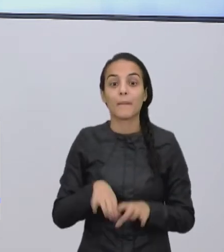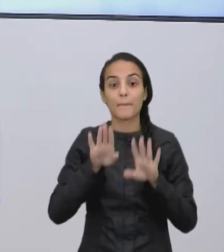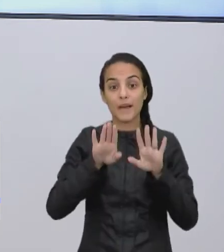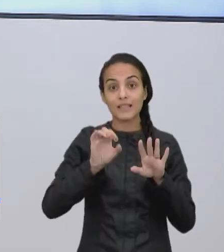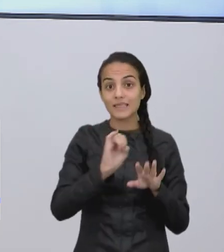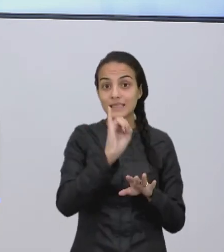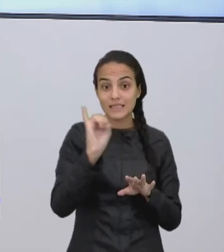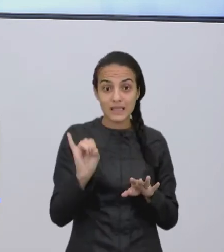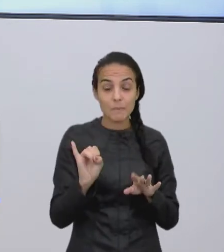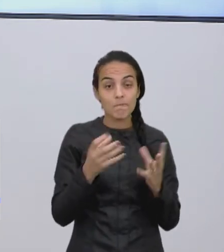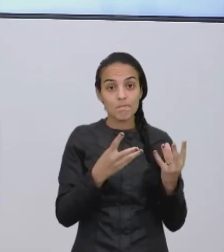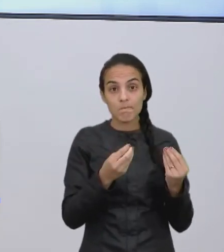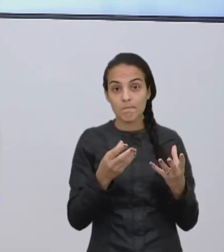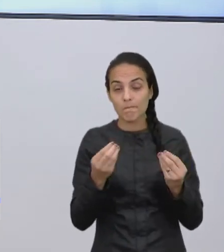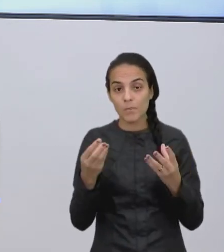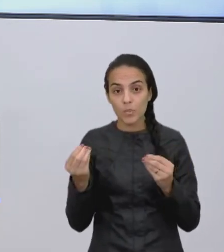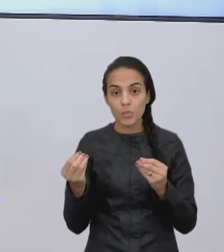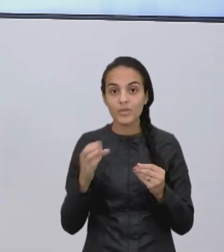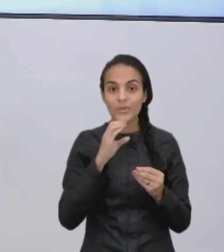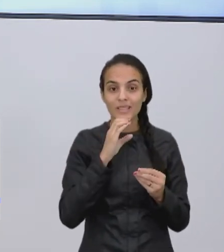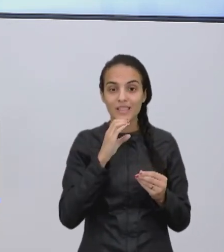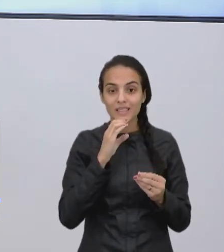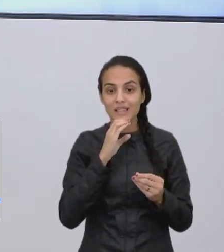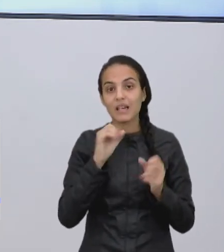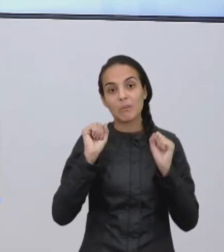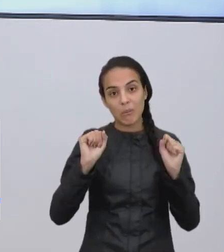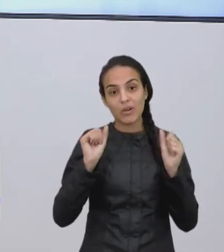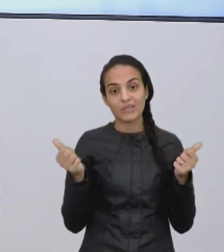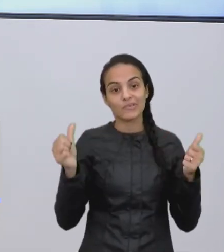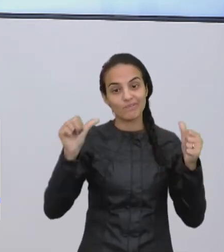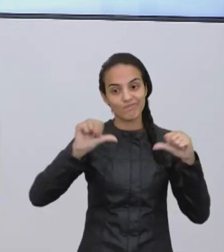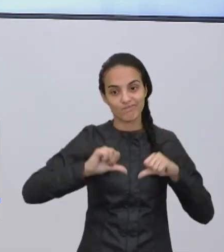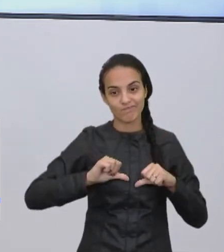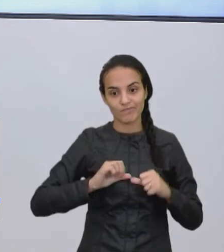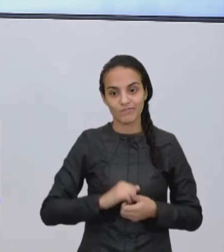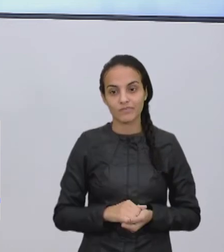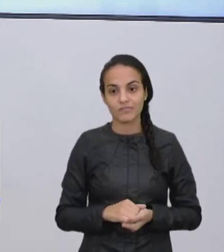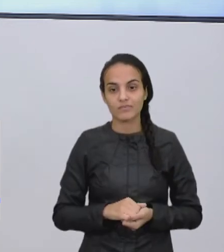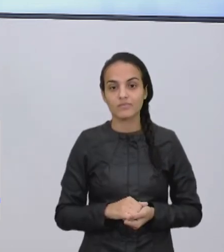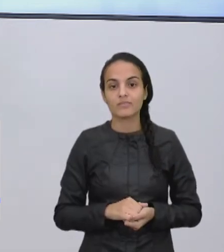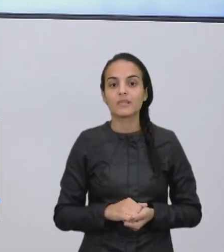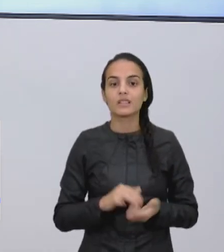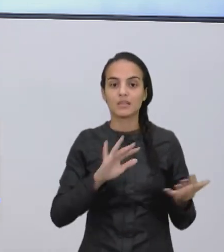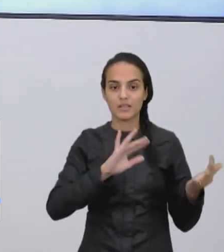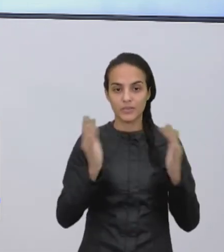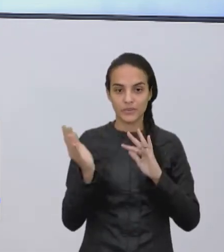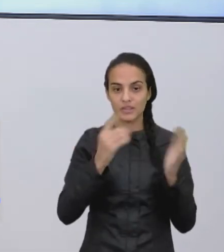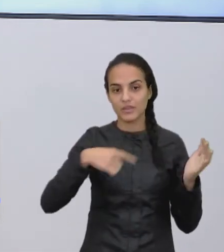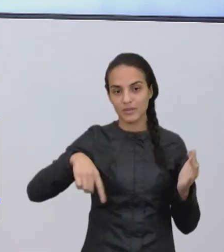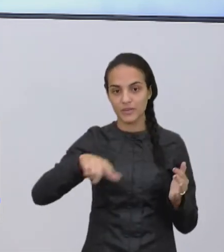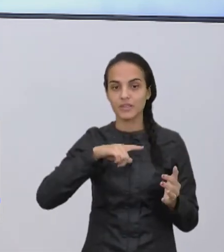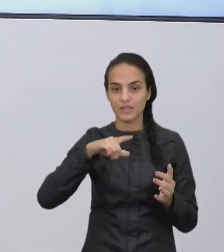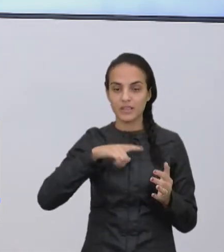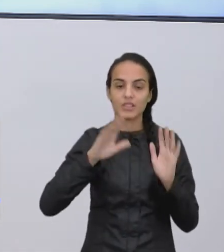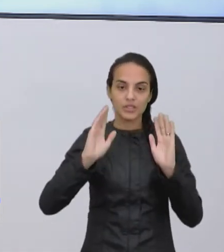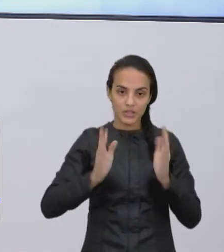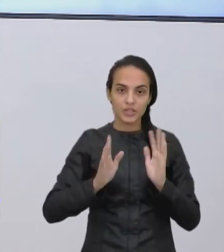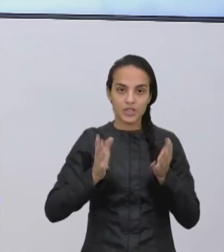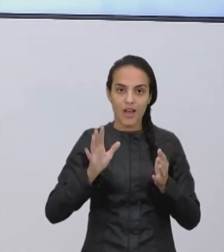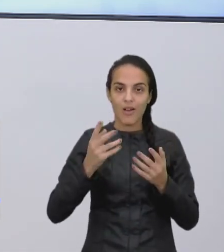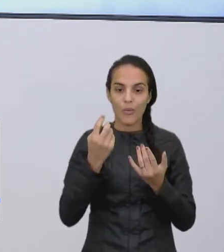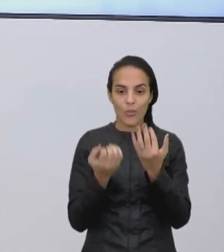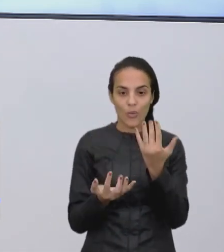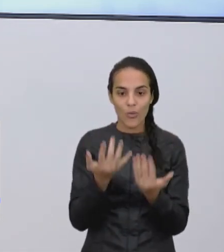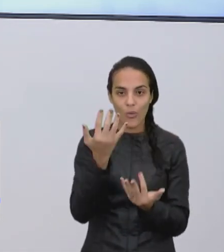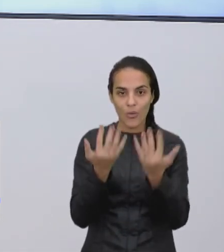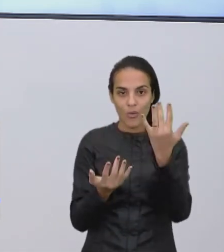tiver muito, né, desse calor é que atrapalha, o problema é o excesso, tá bom? Então na natureza a gente já tem aí o gás carbônico, a água